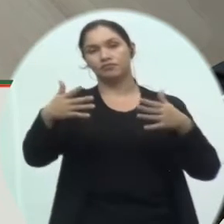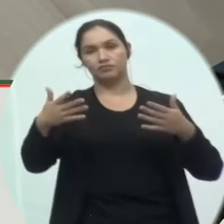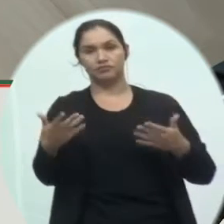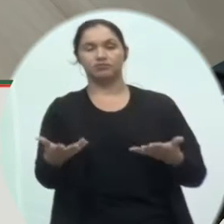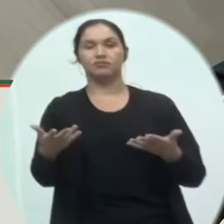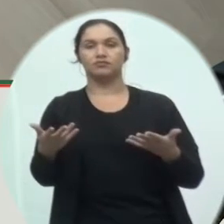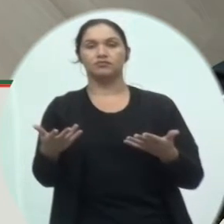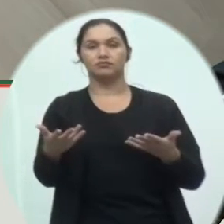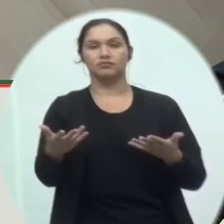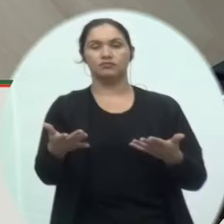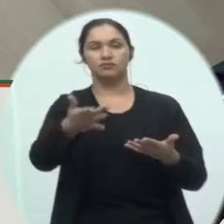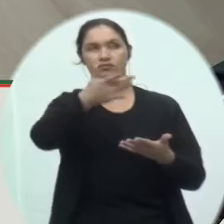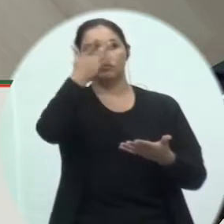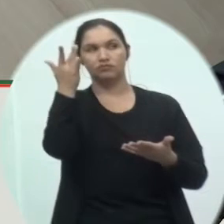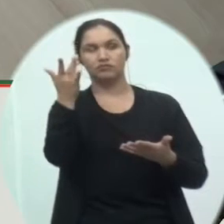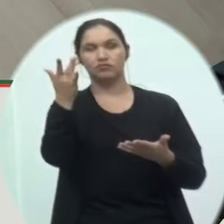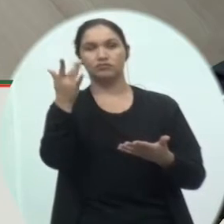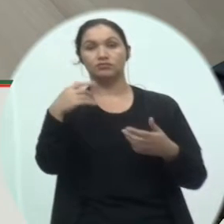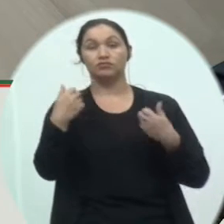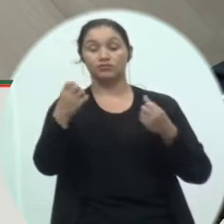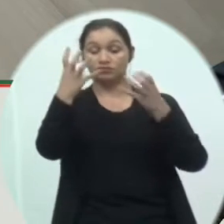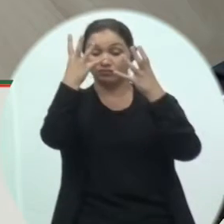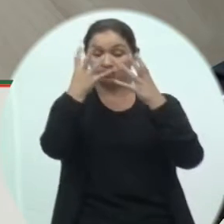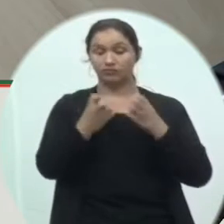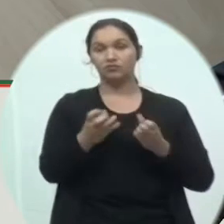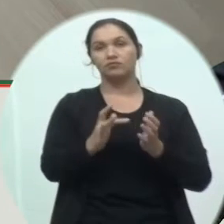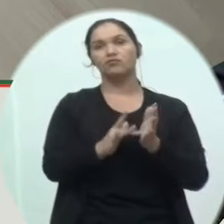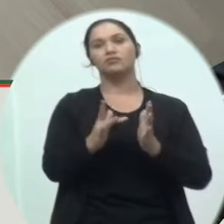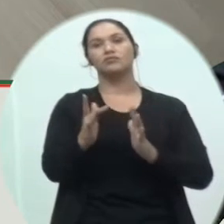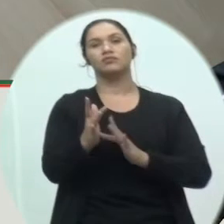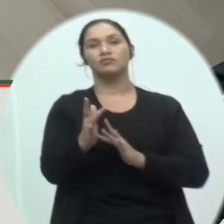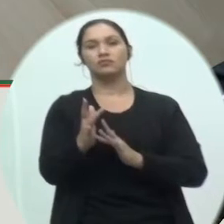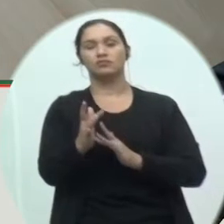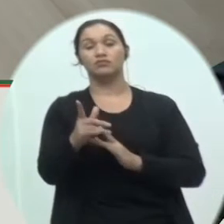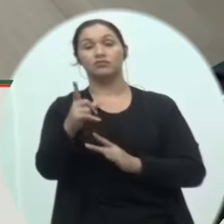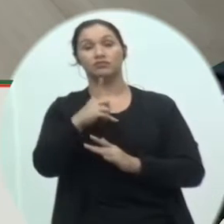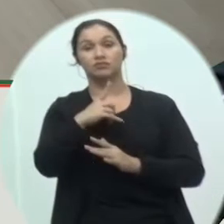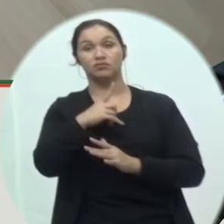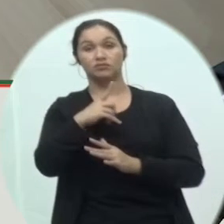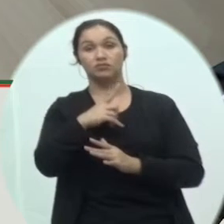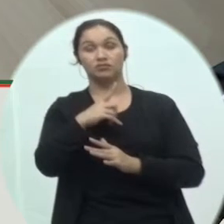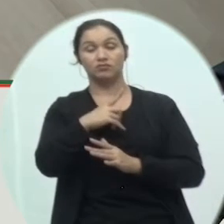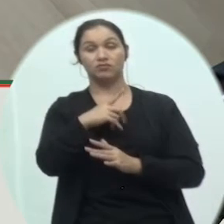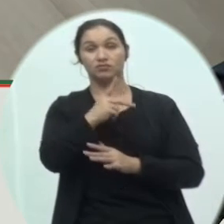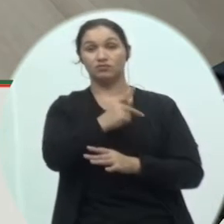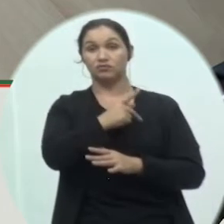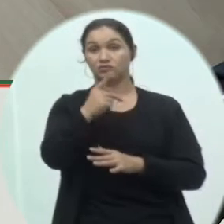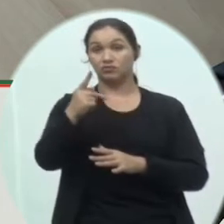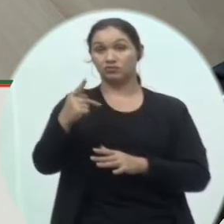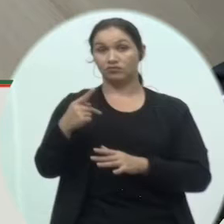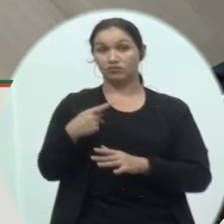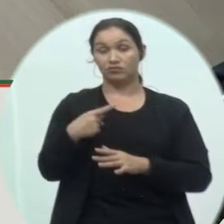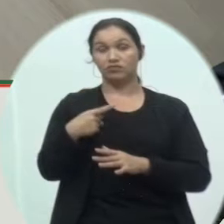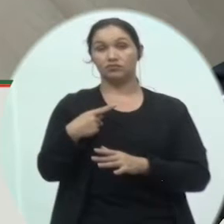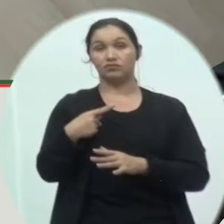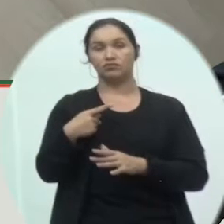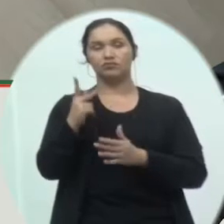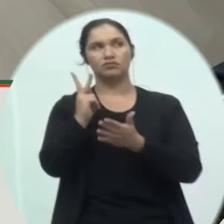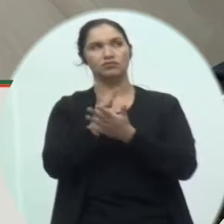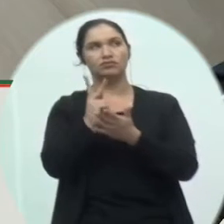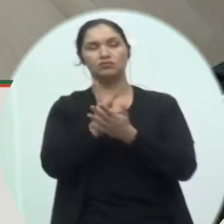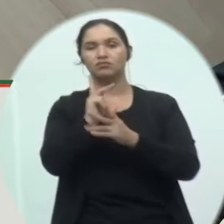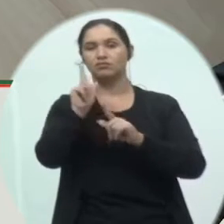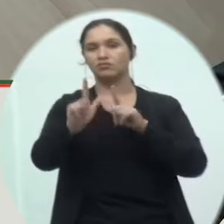convertidas, levantada com êxito sob a orientação de dignos obreiros que trabalharam na seara do Mestre